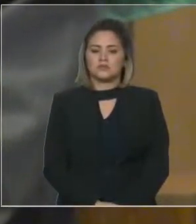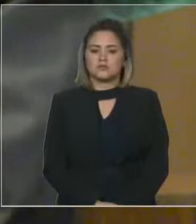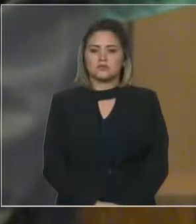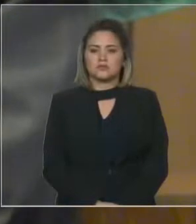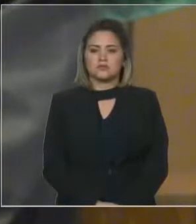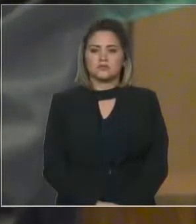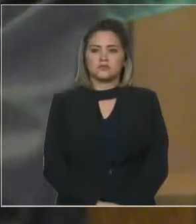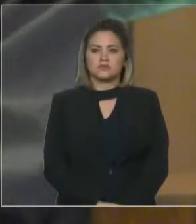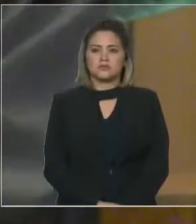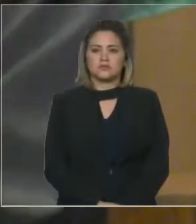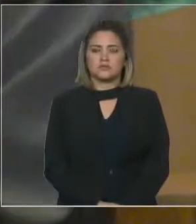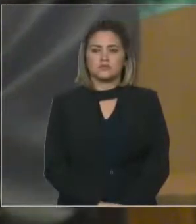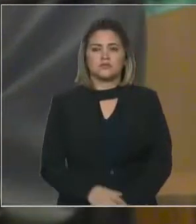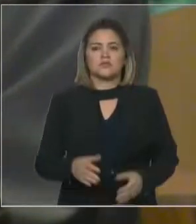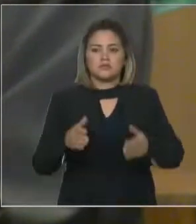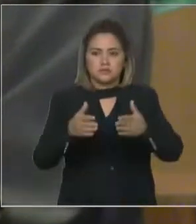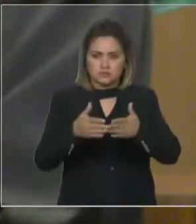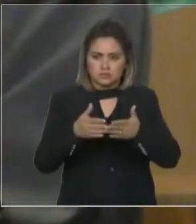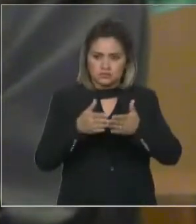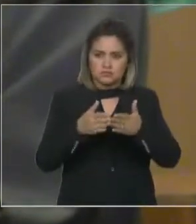ao DENIT